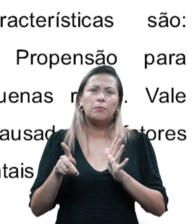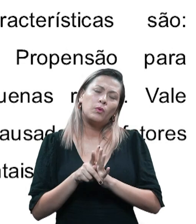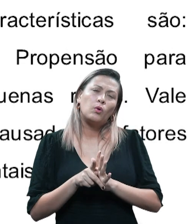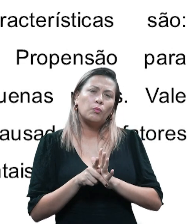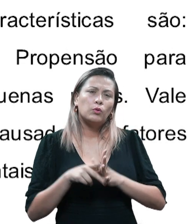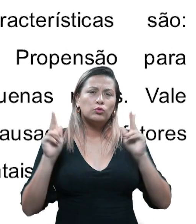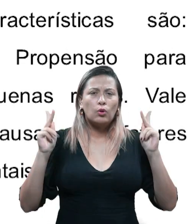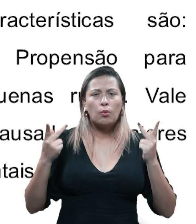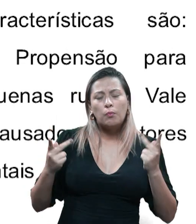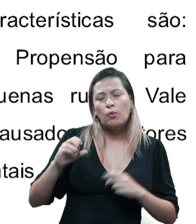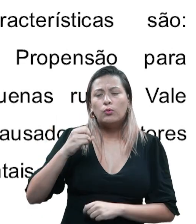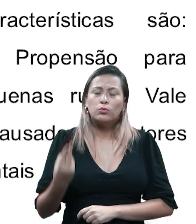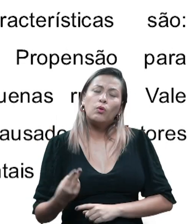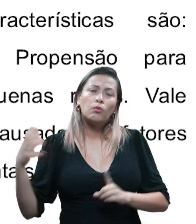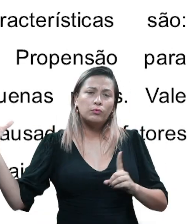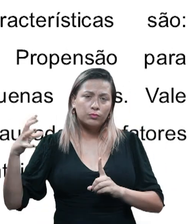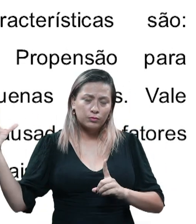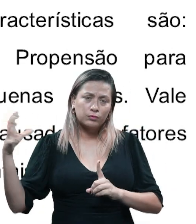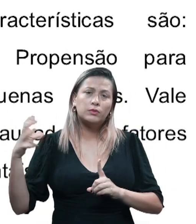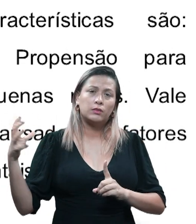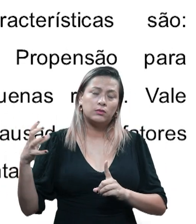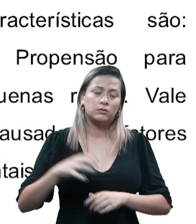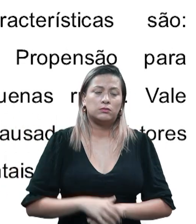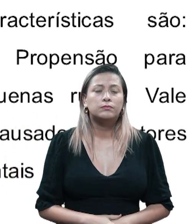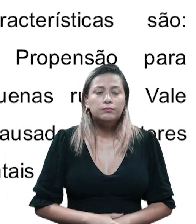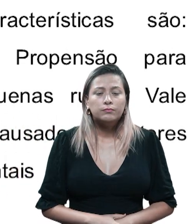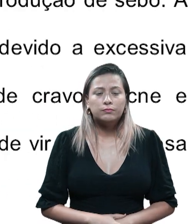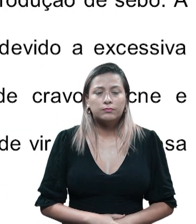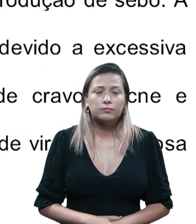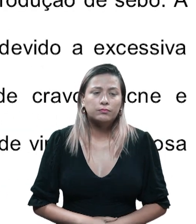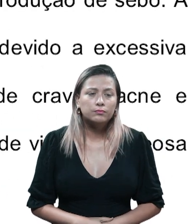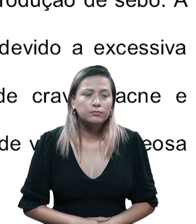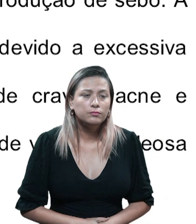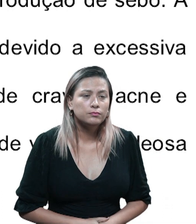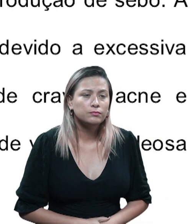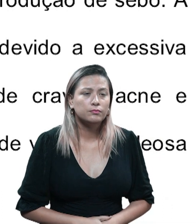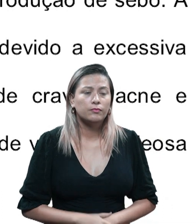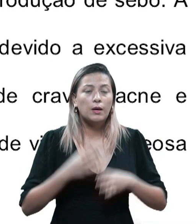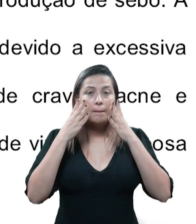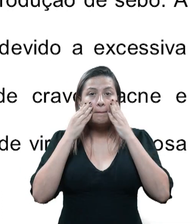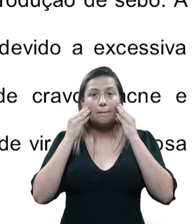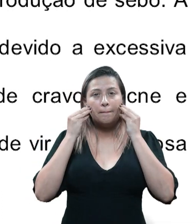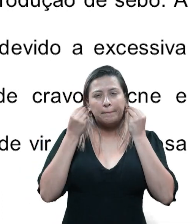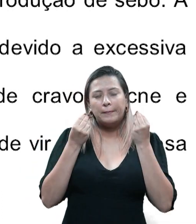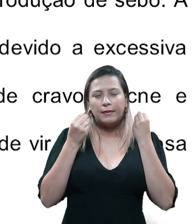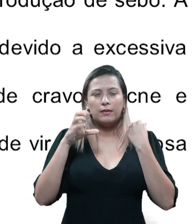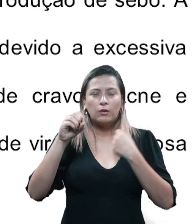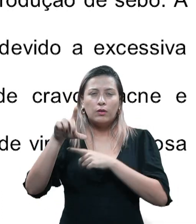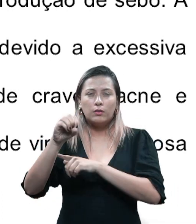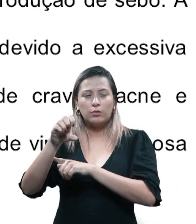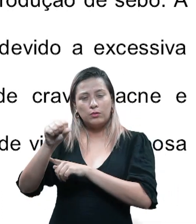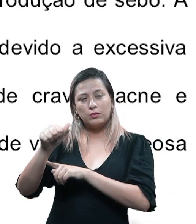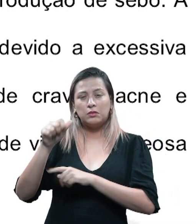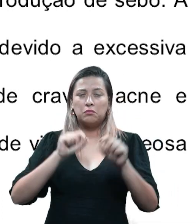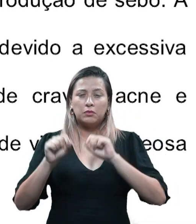hormonais, genéticos ou até mesmo por condições ambientais. A pele oleosa ela apresenta